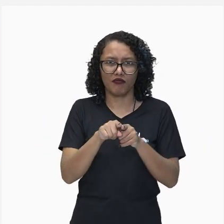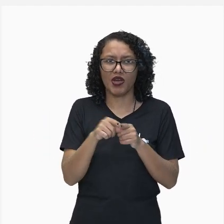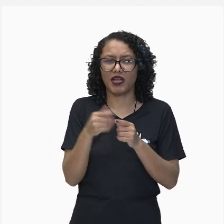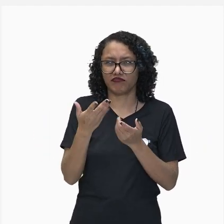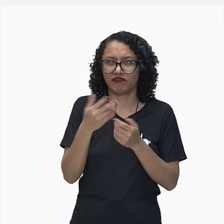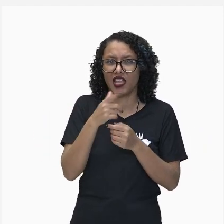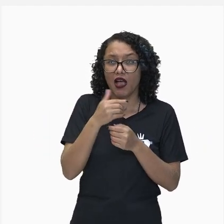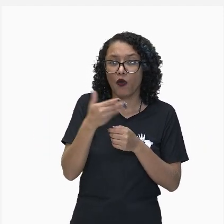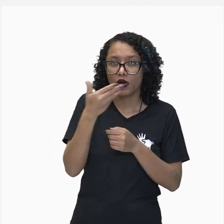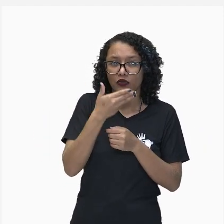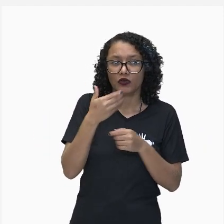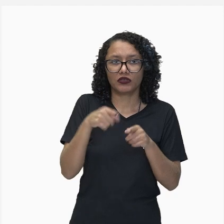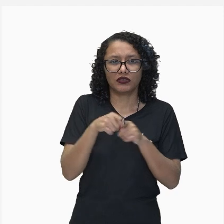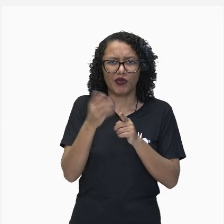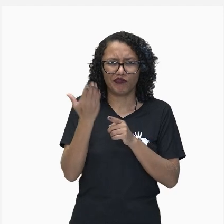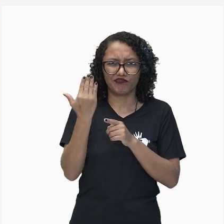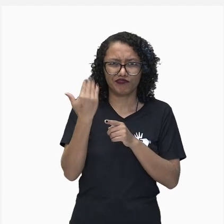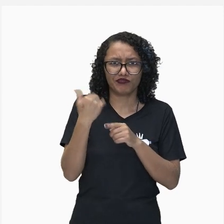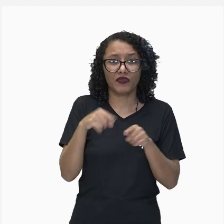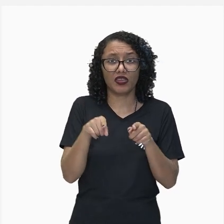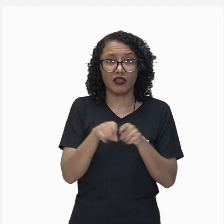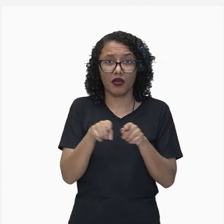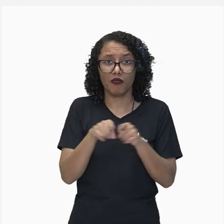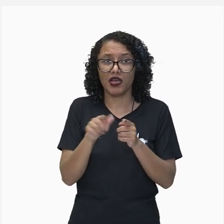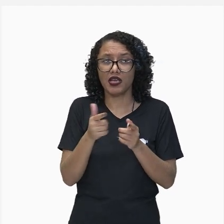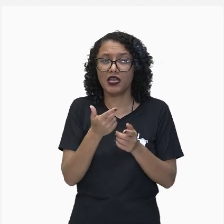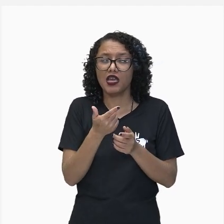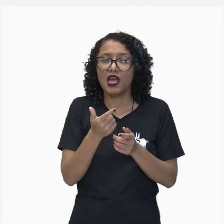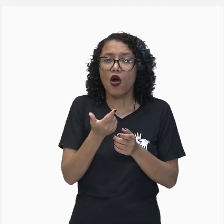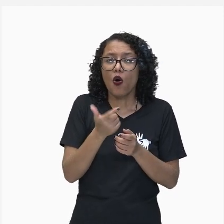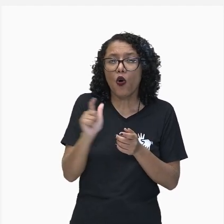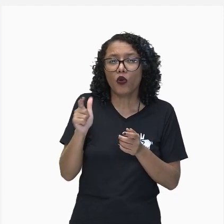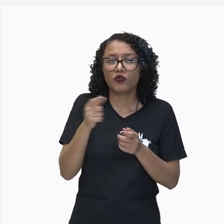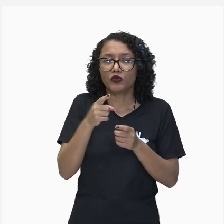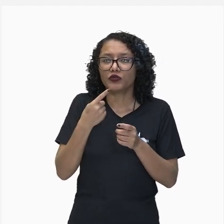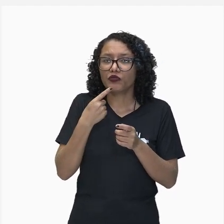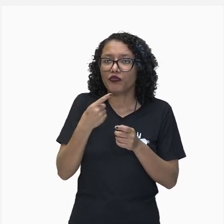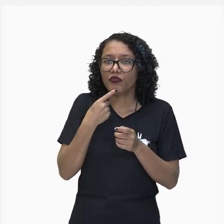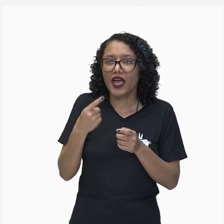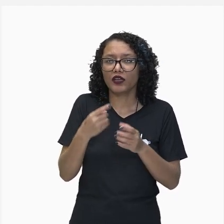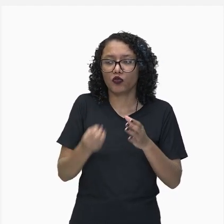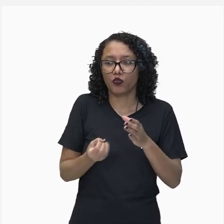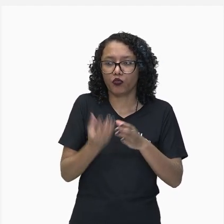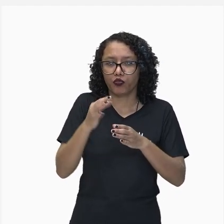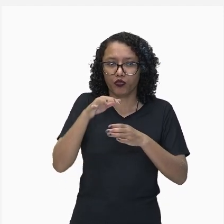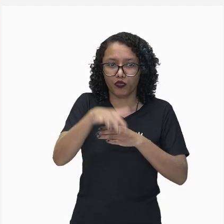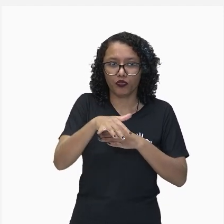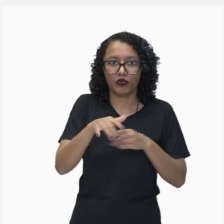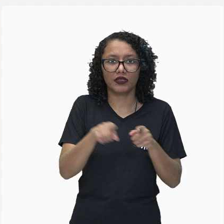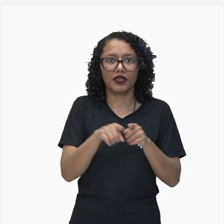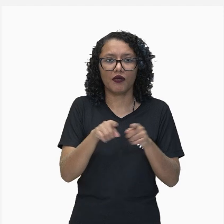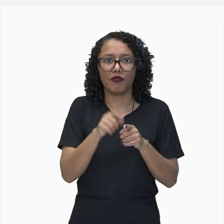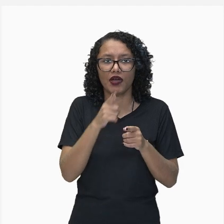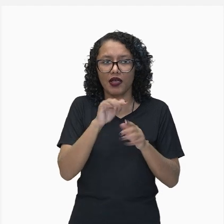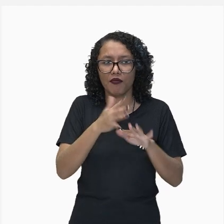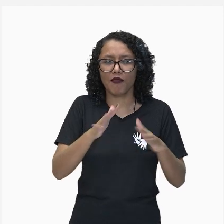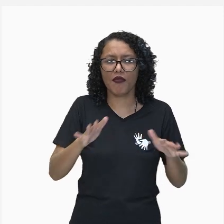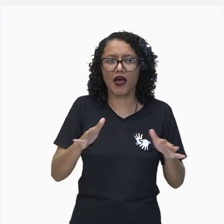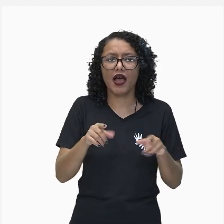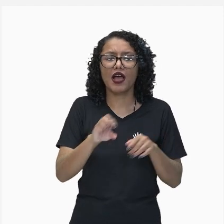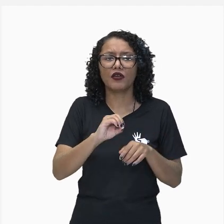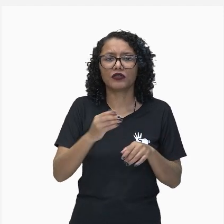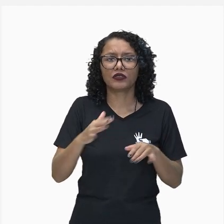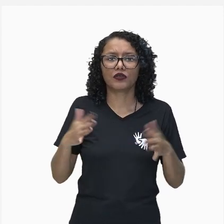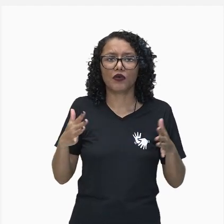formados em crateras vulcânicas, como o Lago Anshi. Mares e oceanos, o Japão vai ser banhado aí pelo Oceano Pacífico